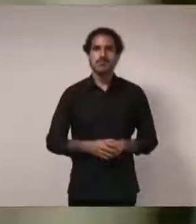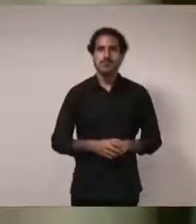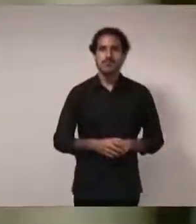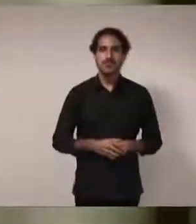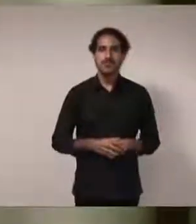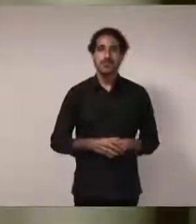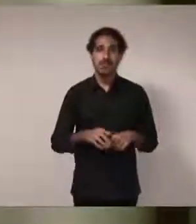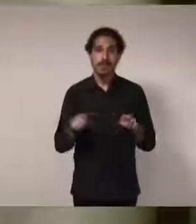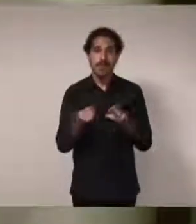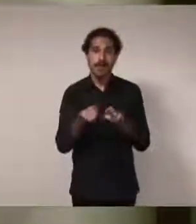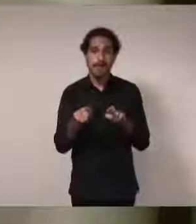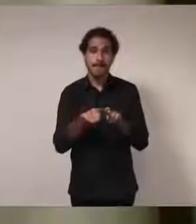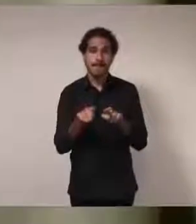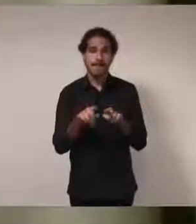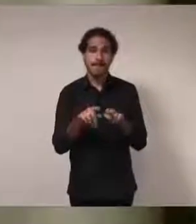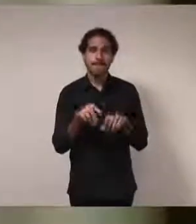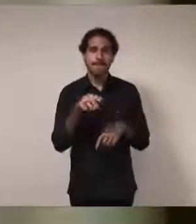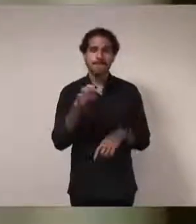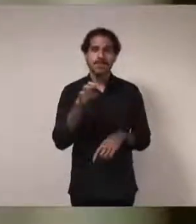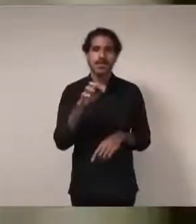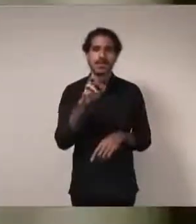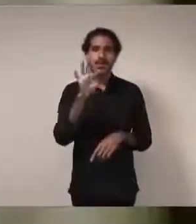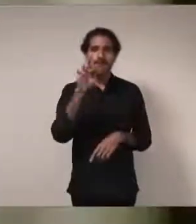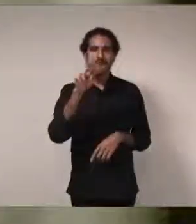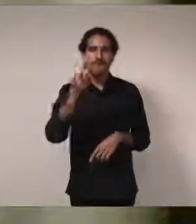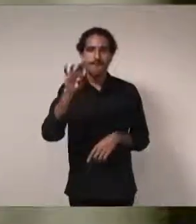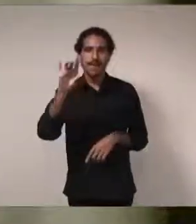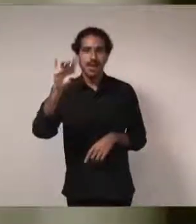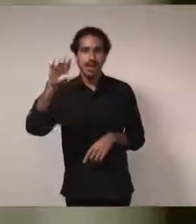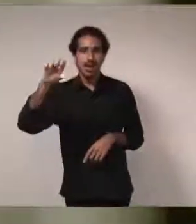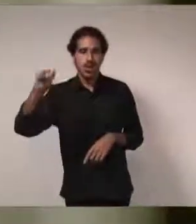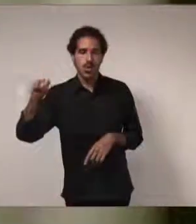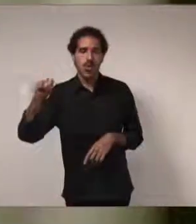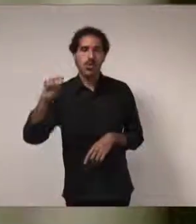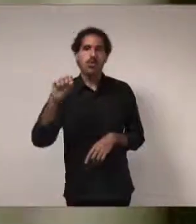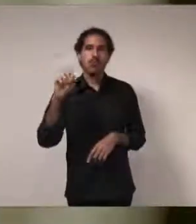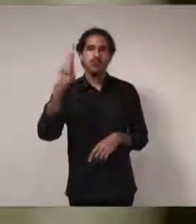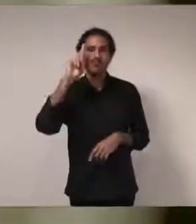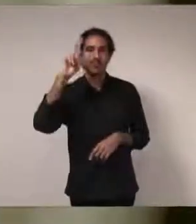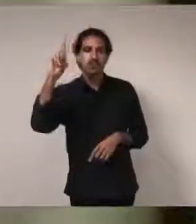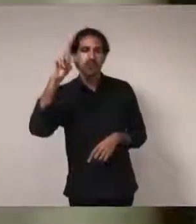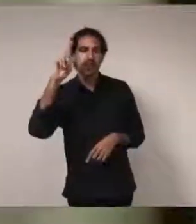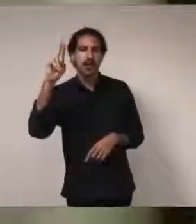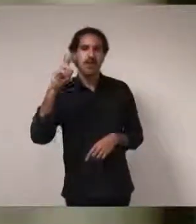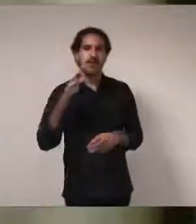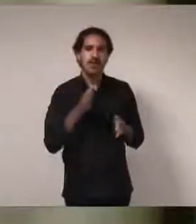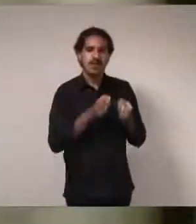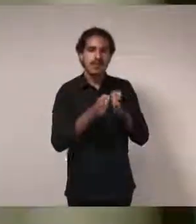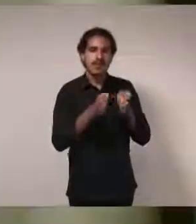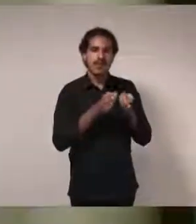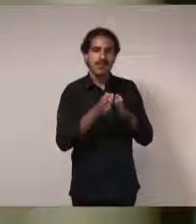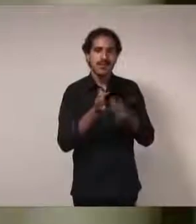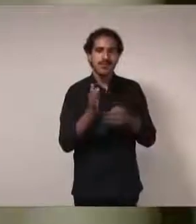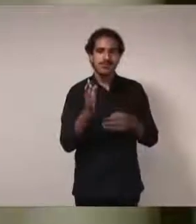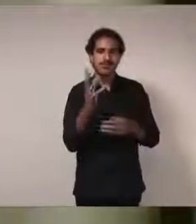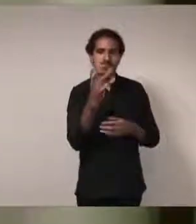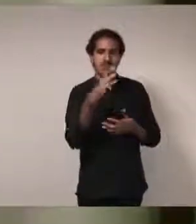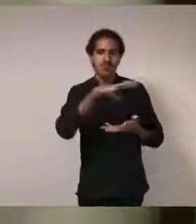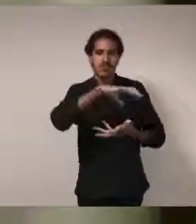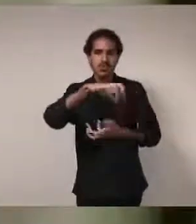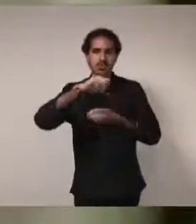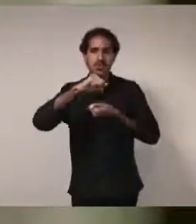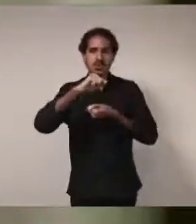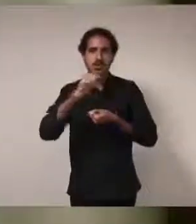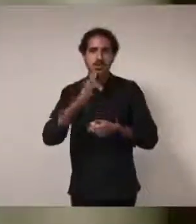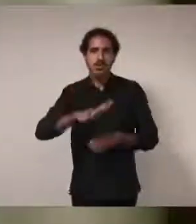E também Sr. Fabiano José Sobreira, chefe da seção de acessibilidade e sustentabilidade da Câmara